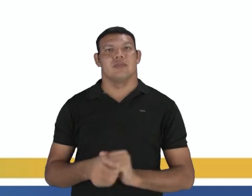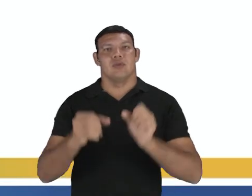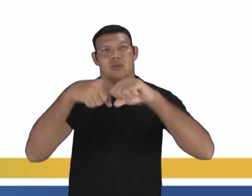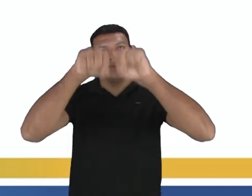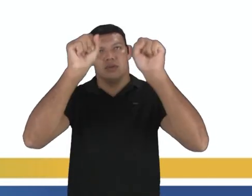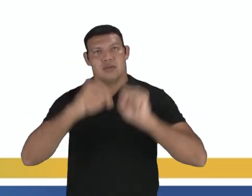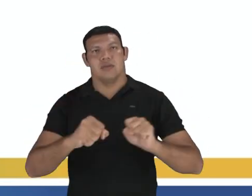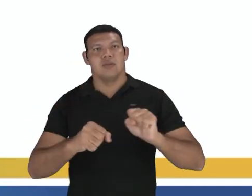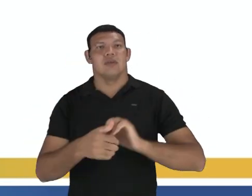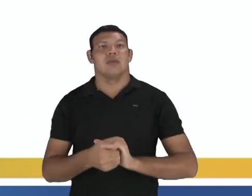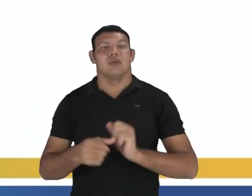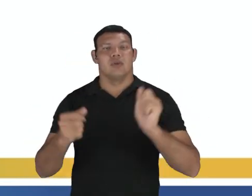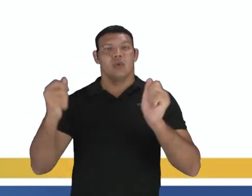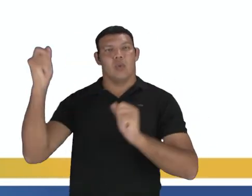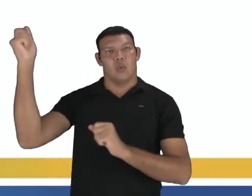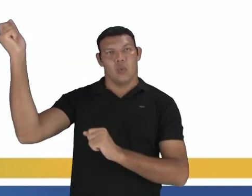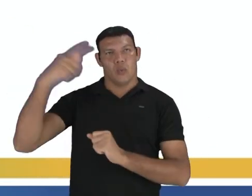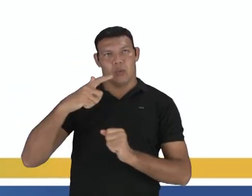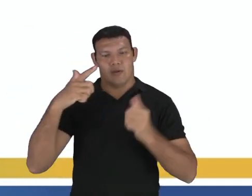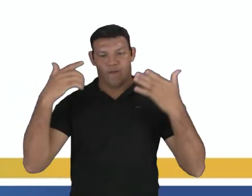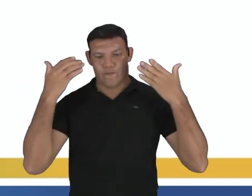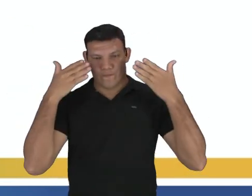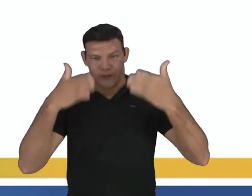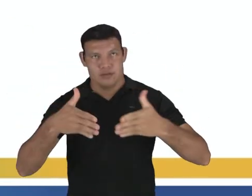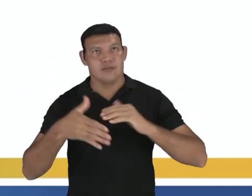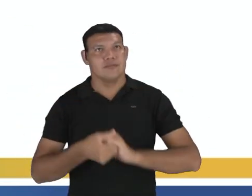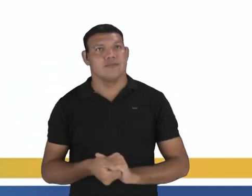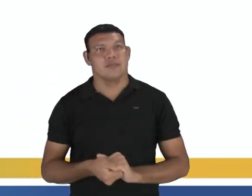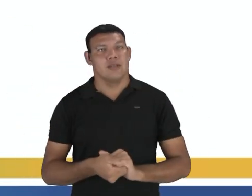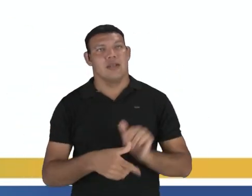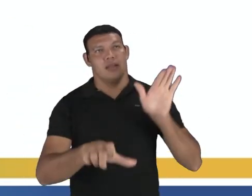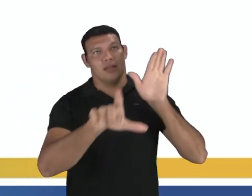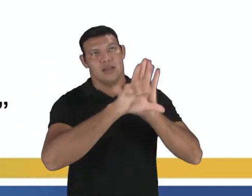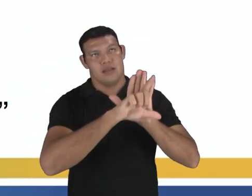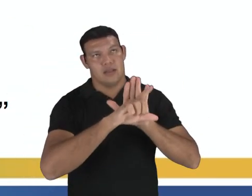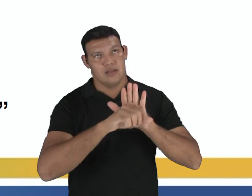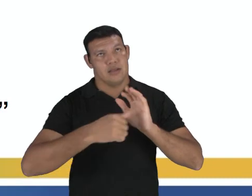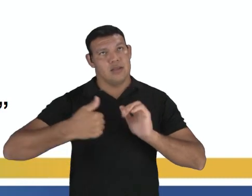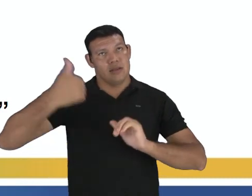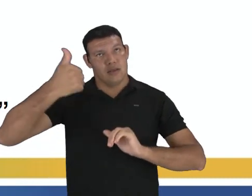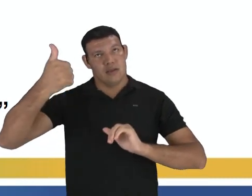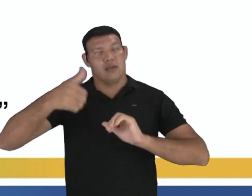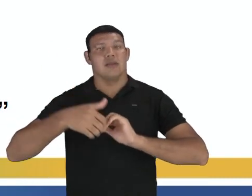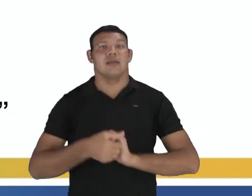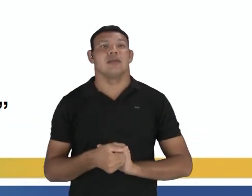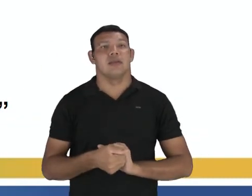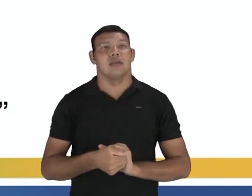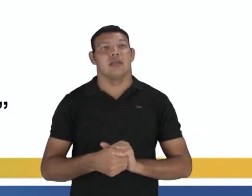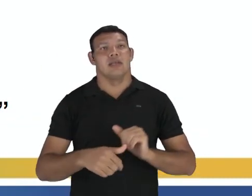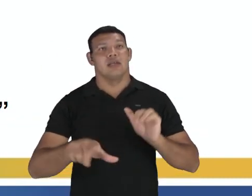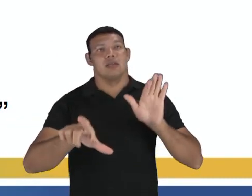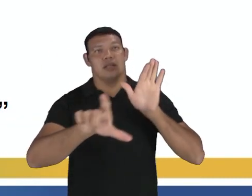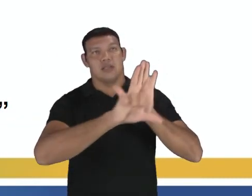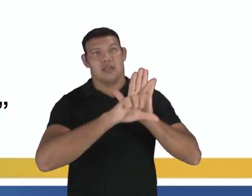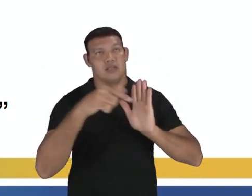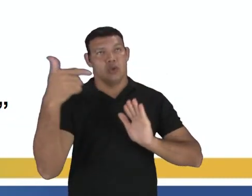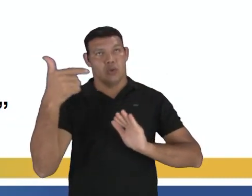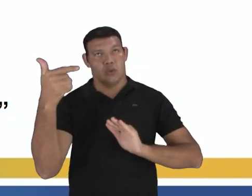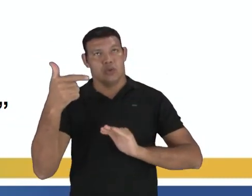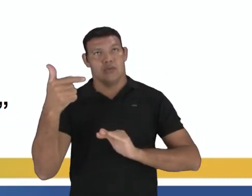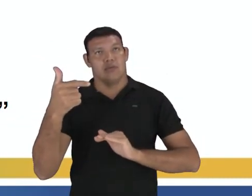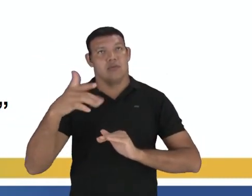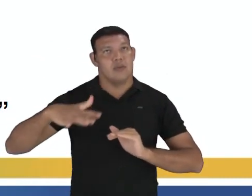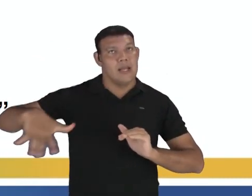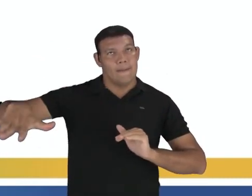elipses, tem essa excentricidade ali, as órbitas do planeta, né? A segunda é a lei das áreas, que ele vai dizer que